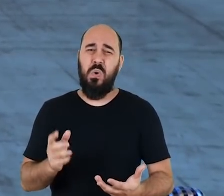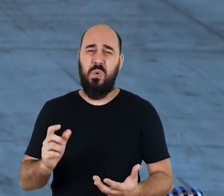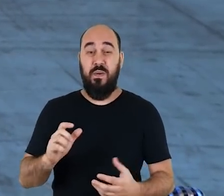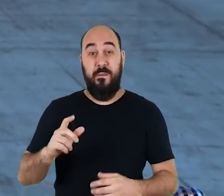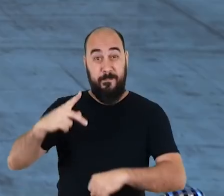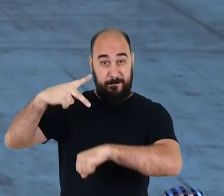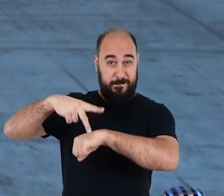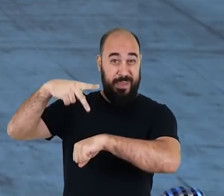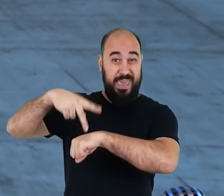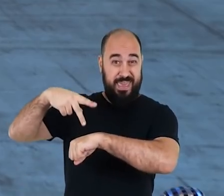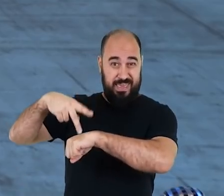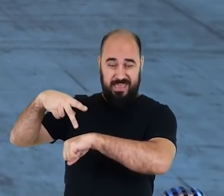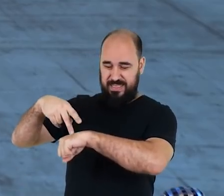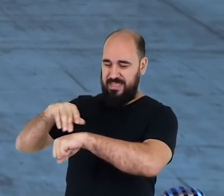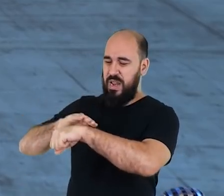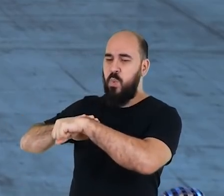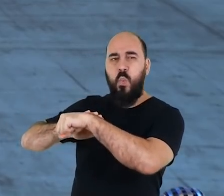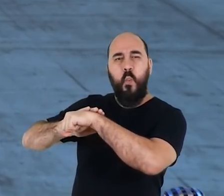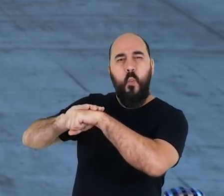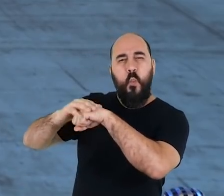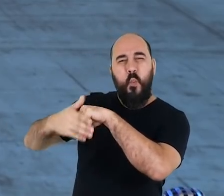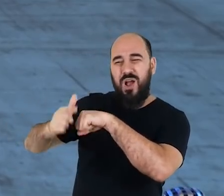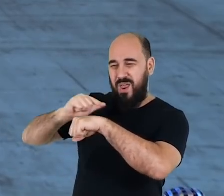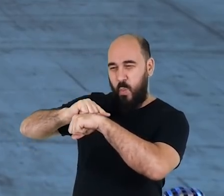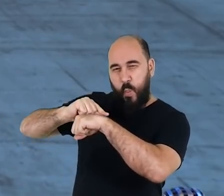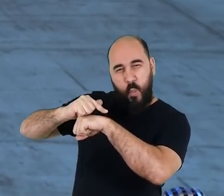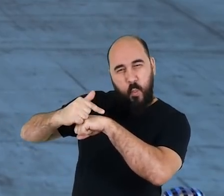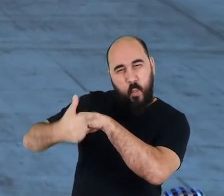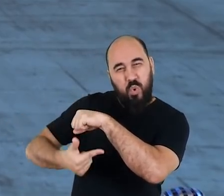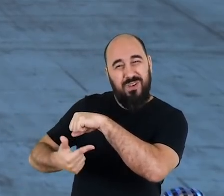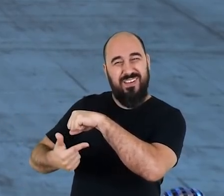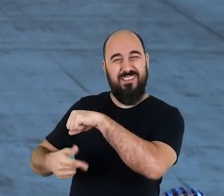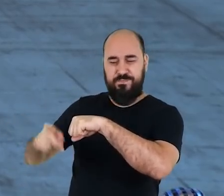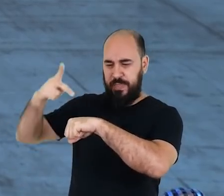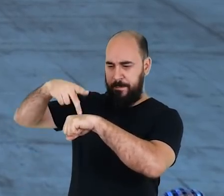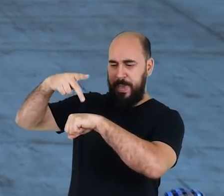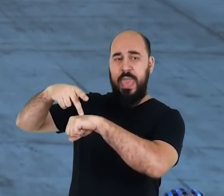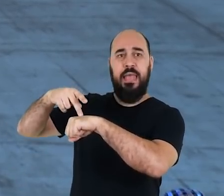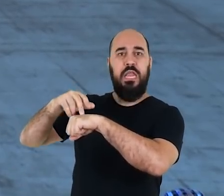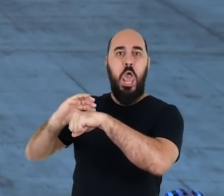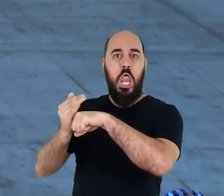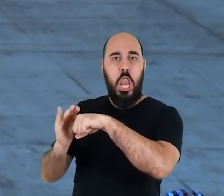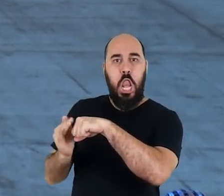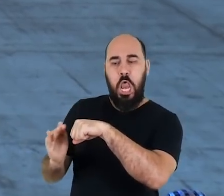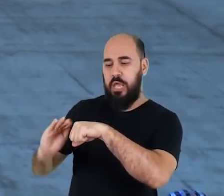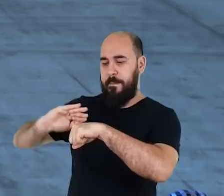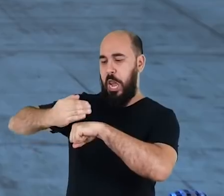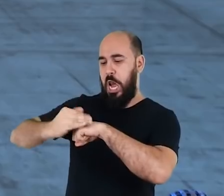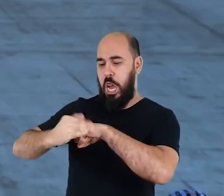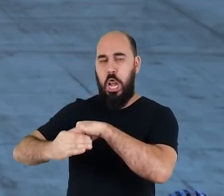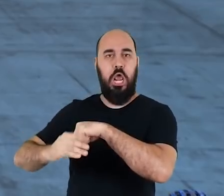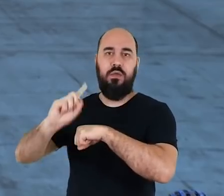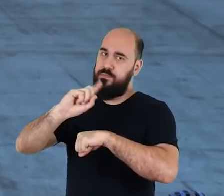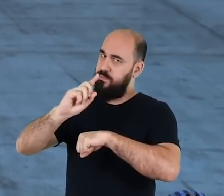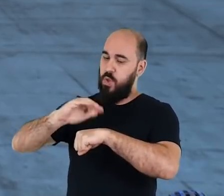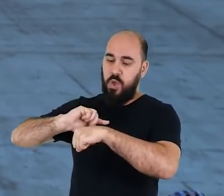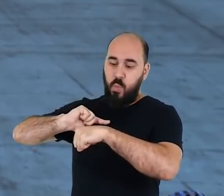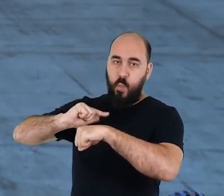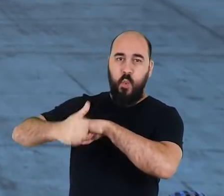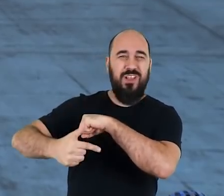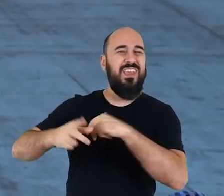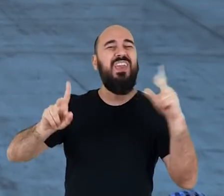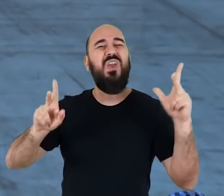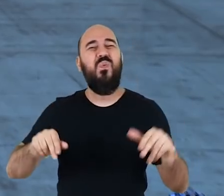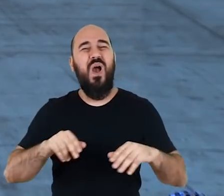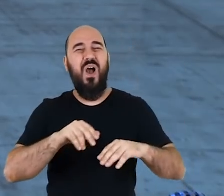e descalvada quer dizer lisa, careca, ou seja, seria uma pedra lisa, assim como o Pão de Açúcar no Rio